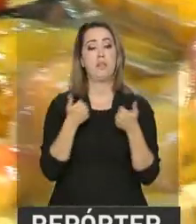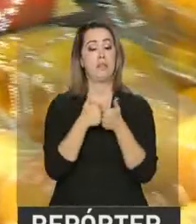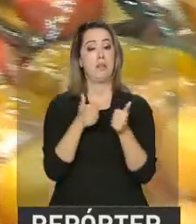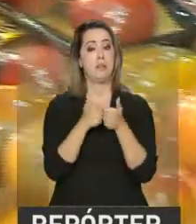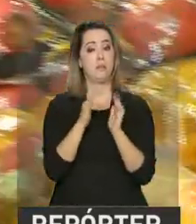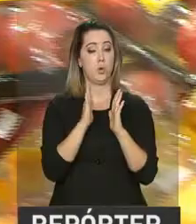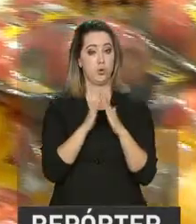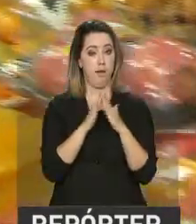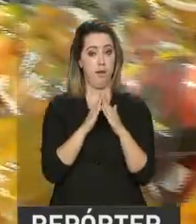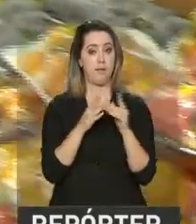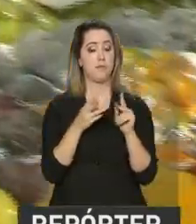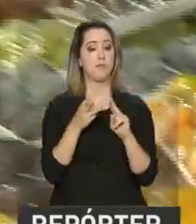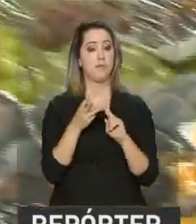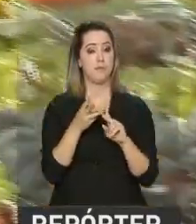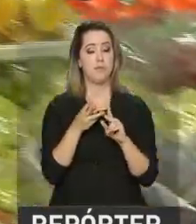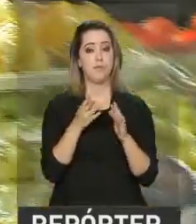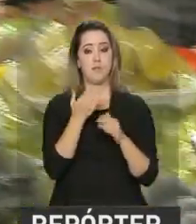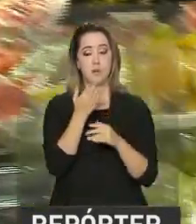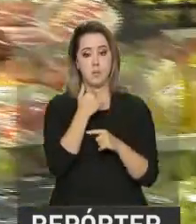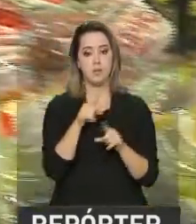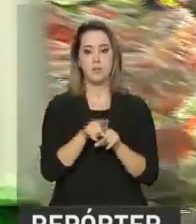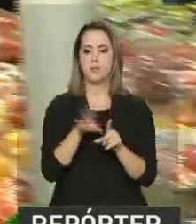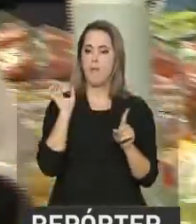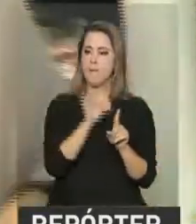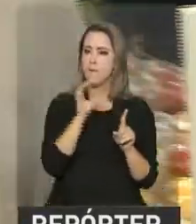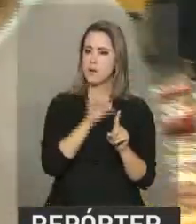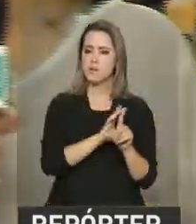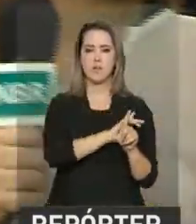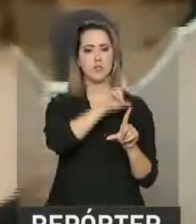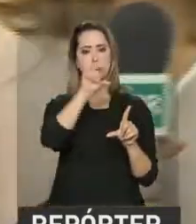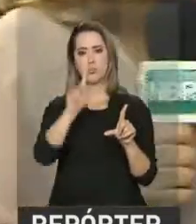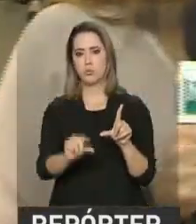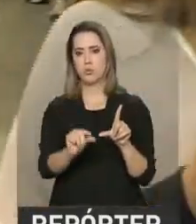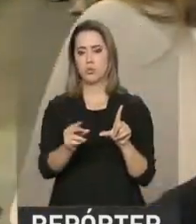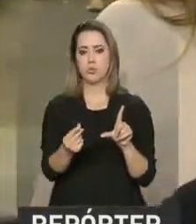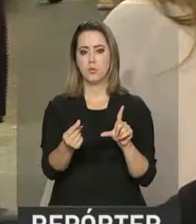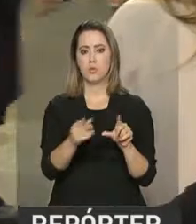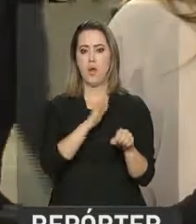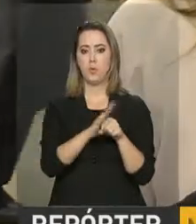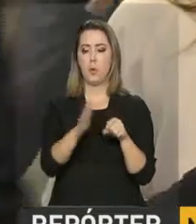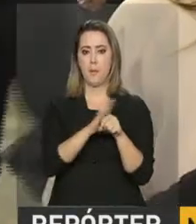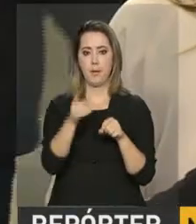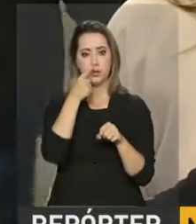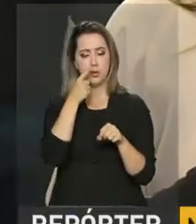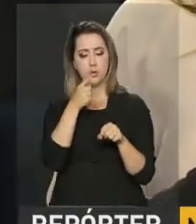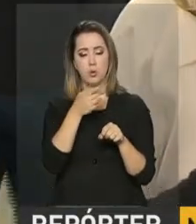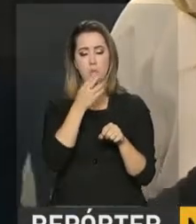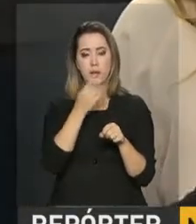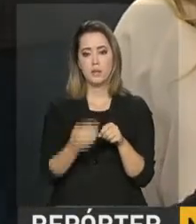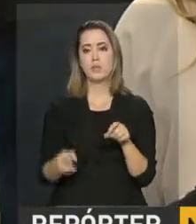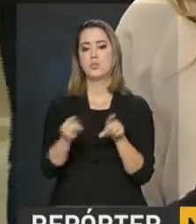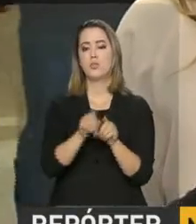e alimentação foram os grupos que mais influenciaram a queda da inflação. O tomate, a batata e as frutas